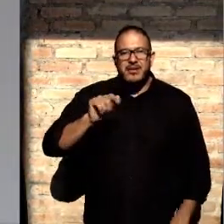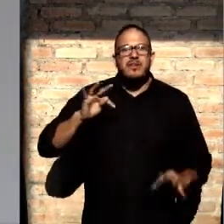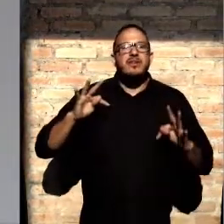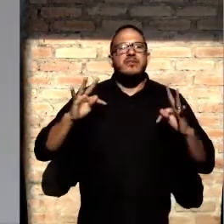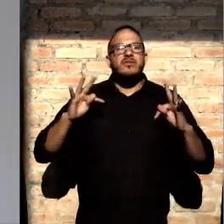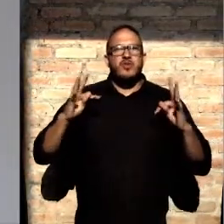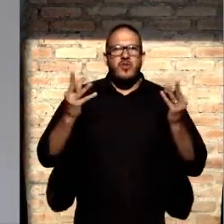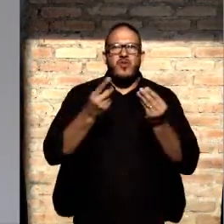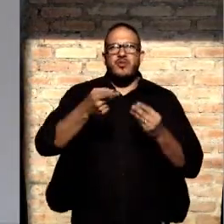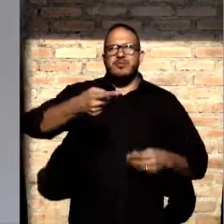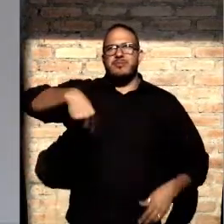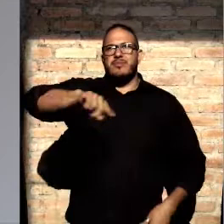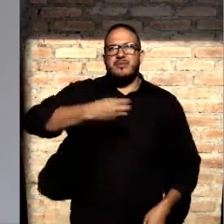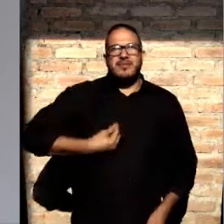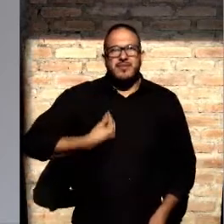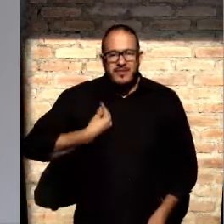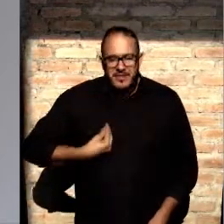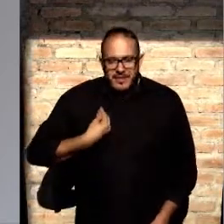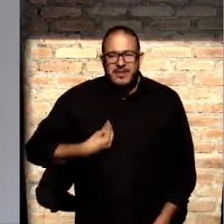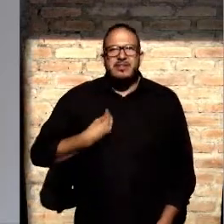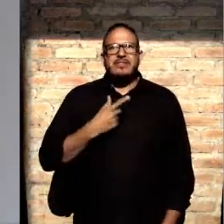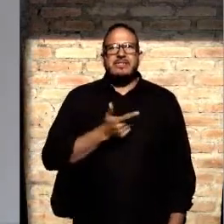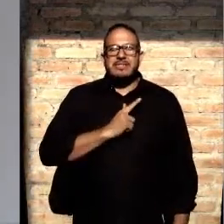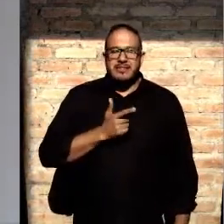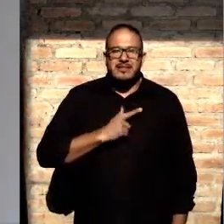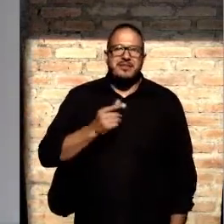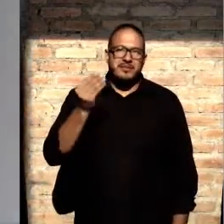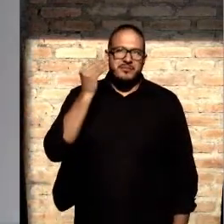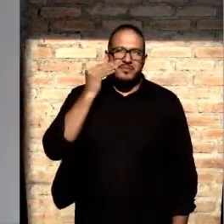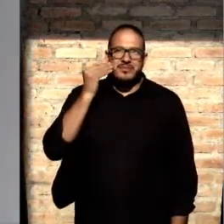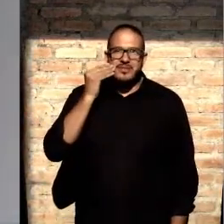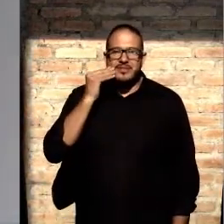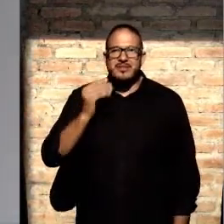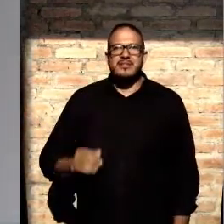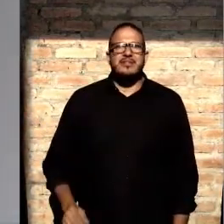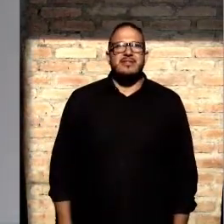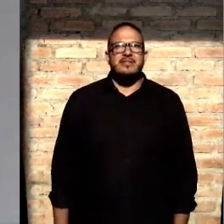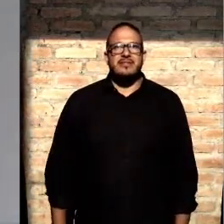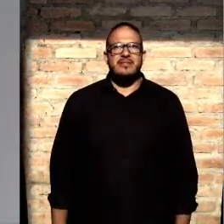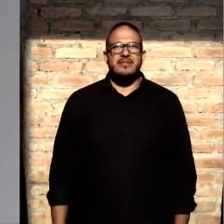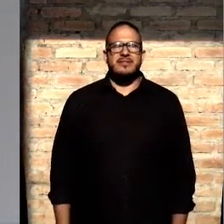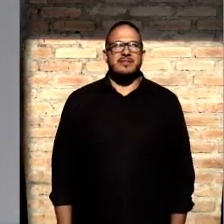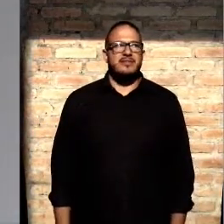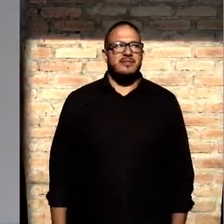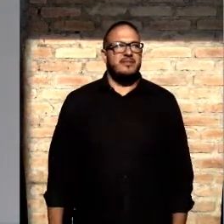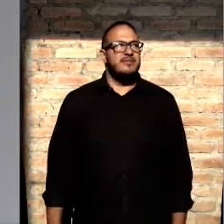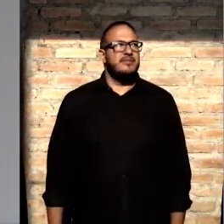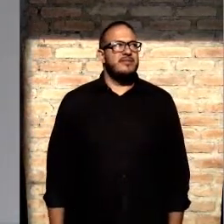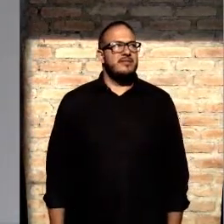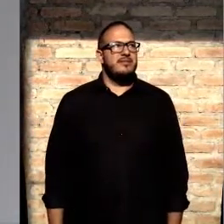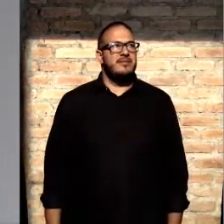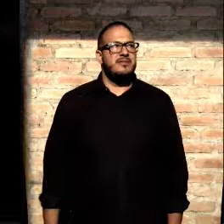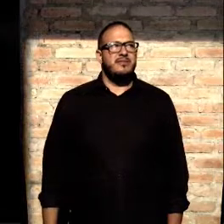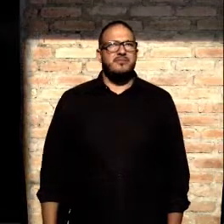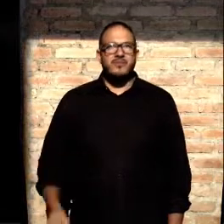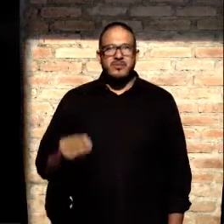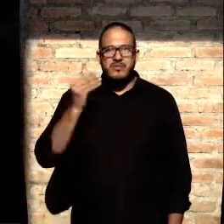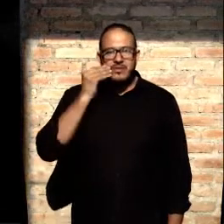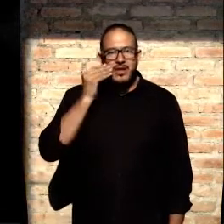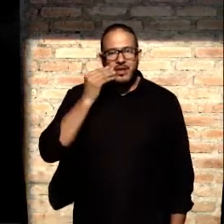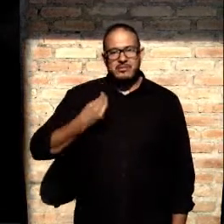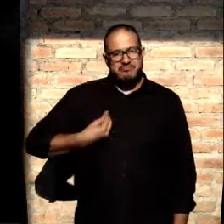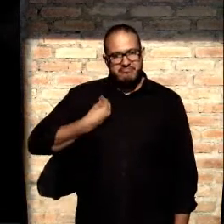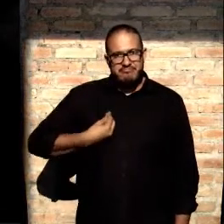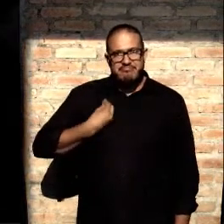presentes essa oportunidade eu acho que a oportunidade encontros presenciais e